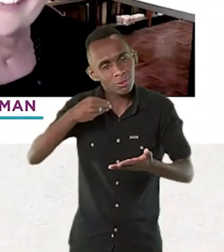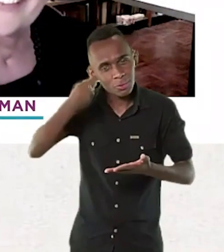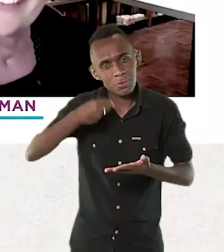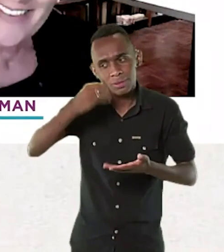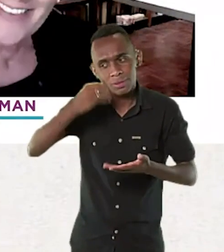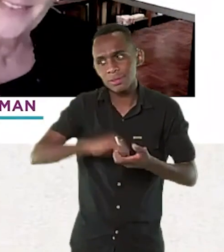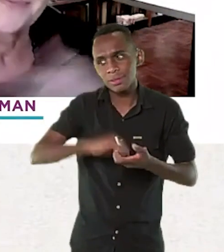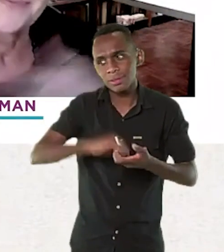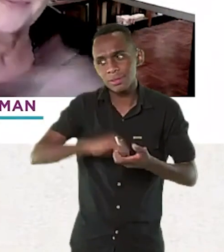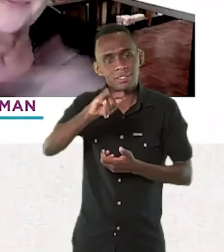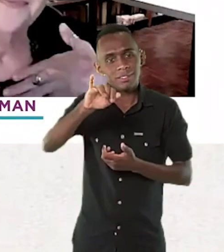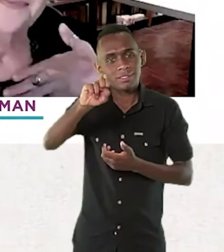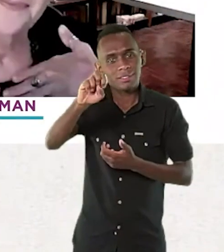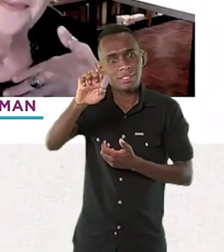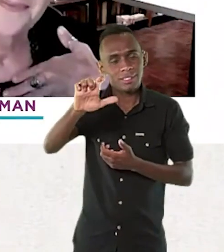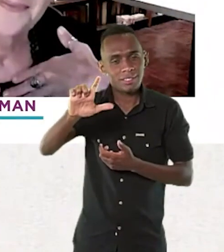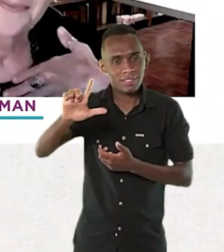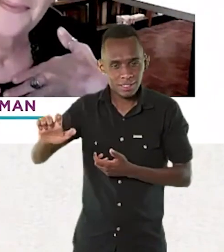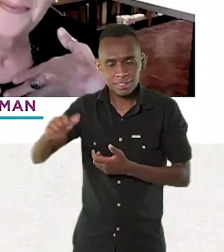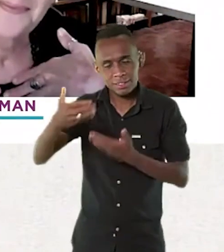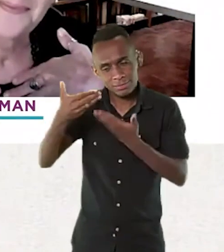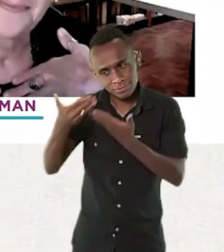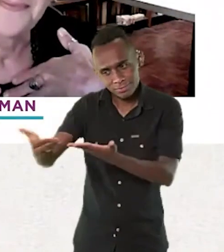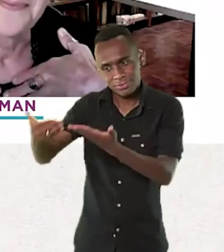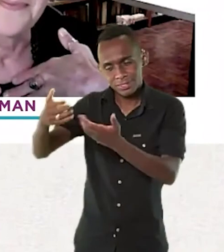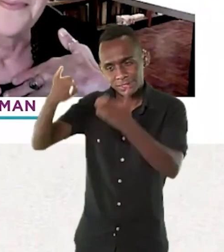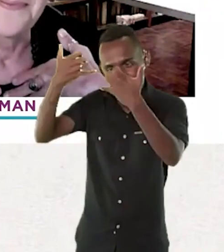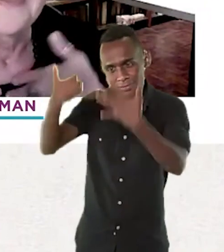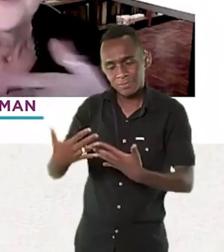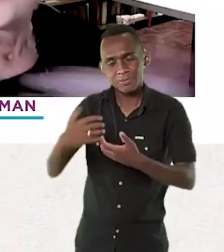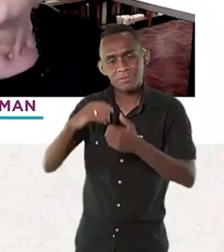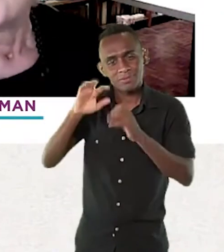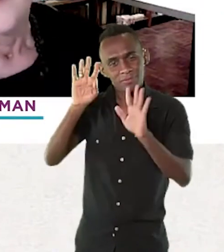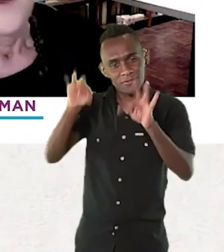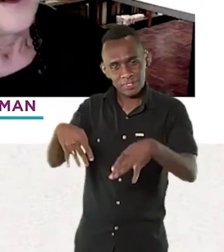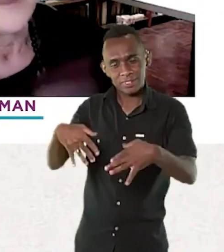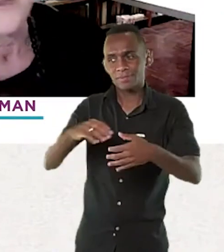a palavra é sua para fazer o encerramento. Muito obrigado.